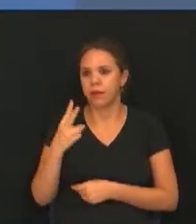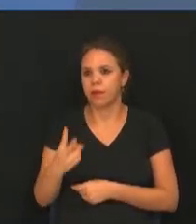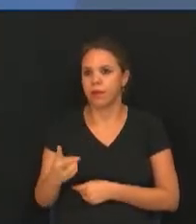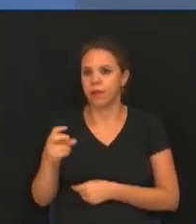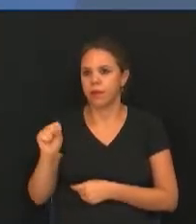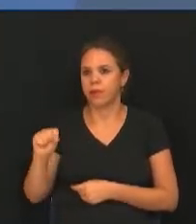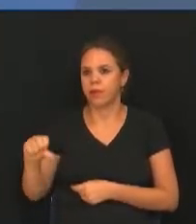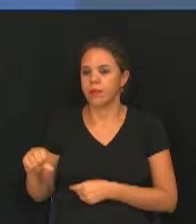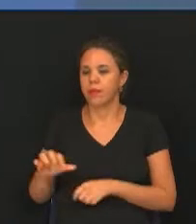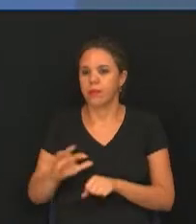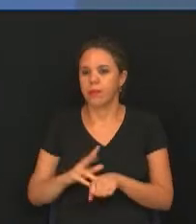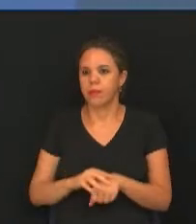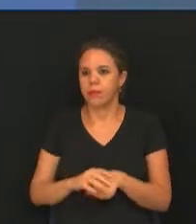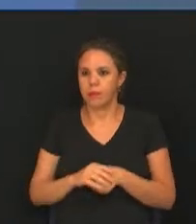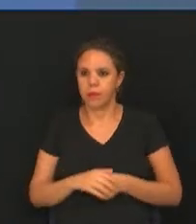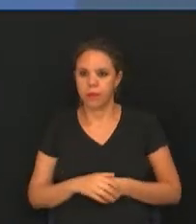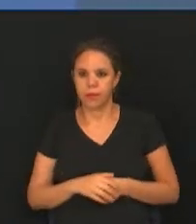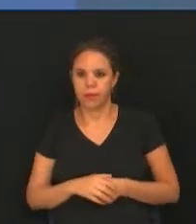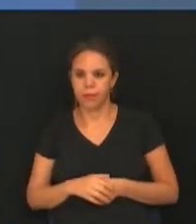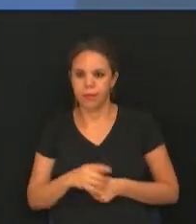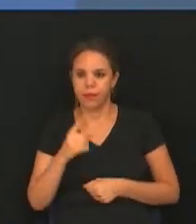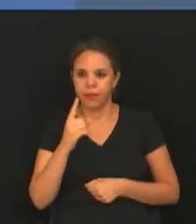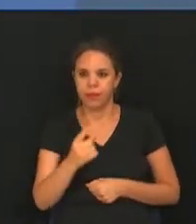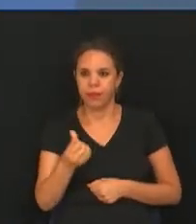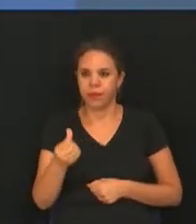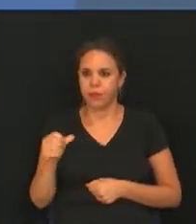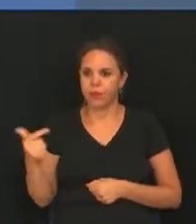4.898.289 casos da doença, com